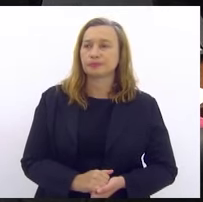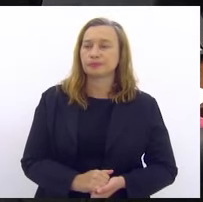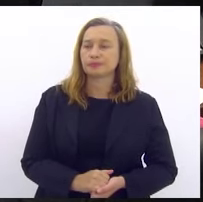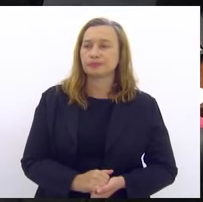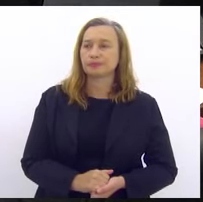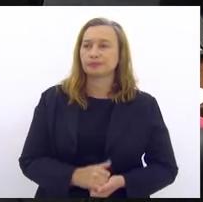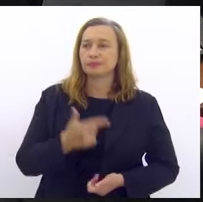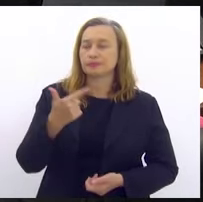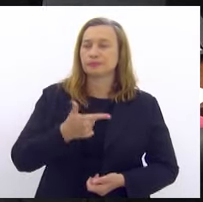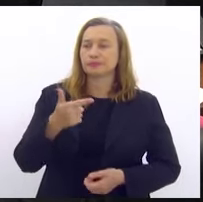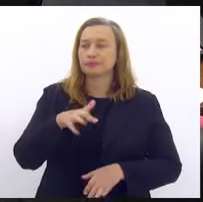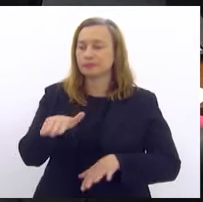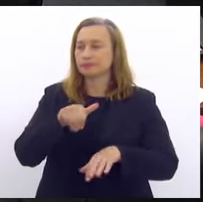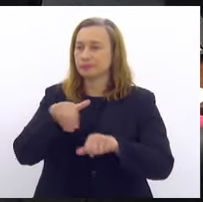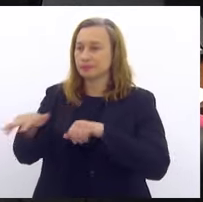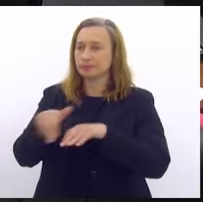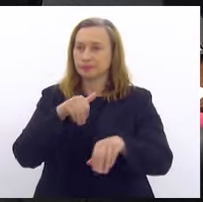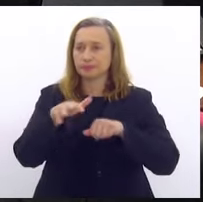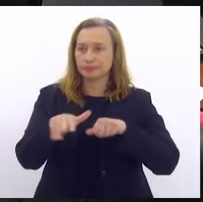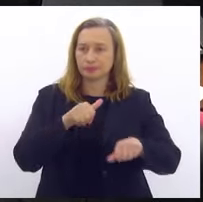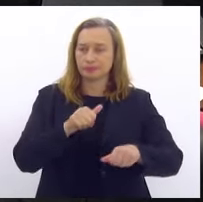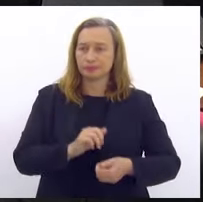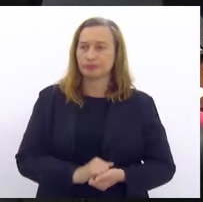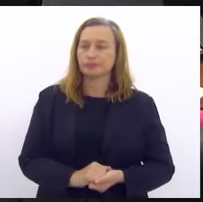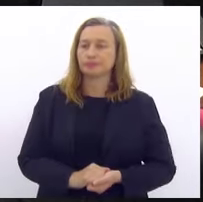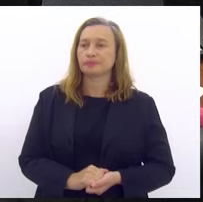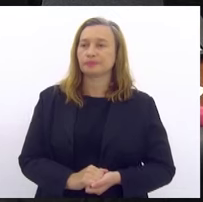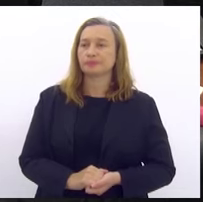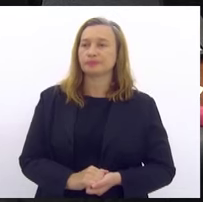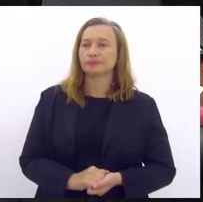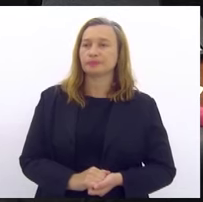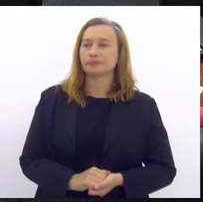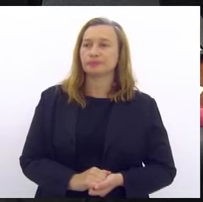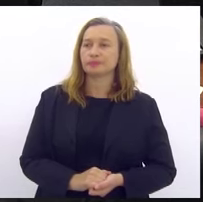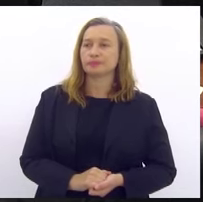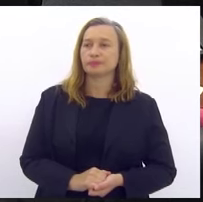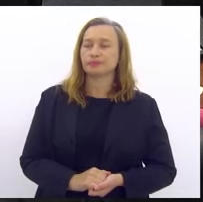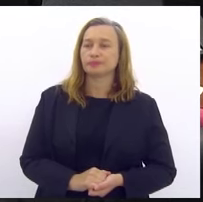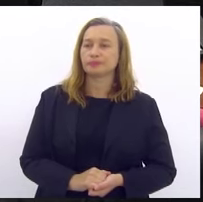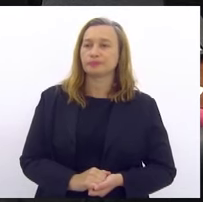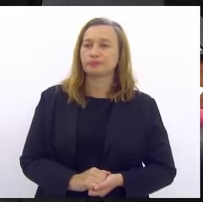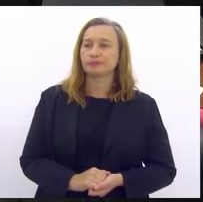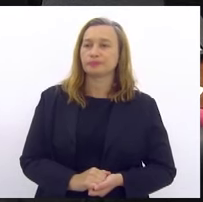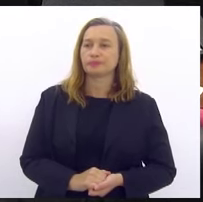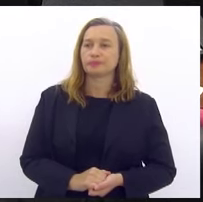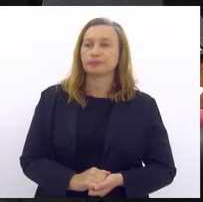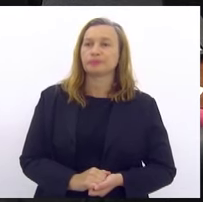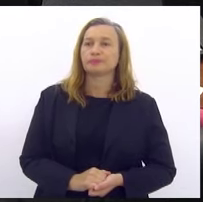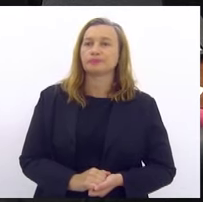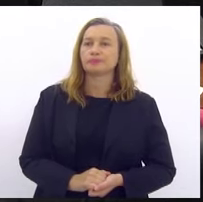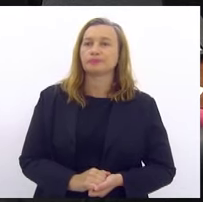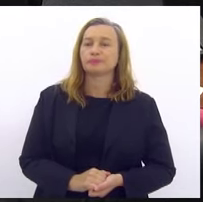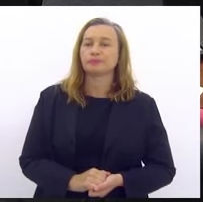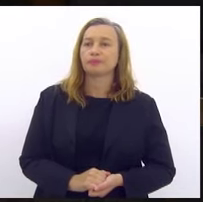irá proceder segundo a chamada. Não estou olhando aqui. Não, estava olhando aqui, o amarelo me assustou.